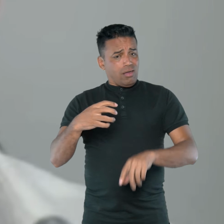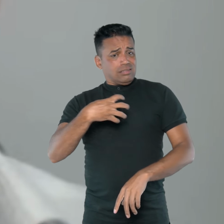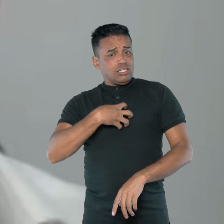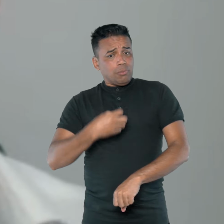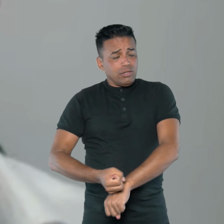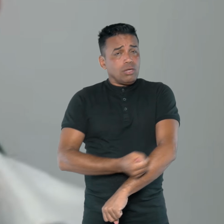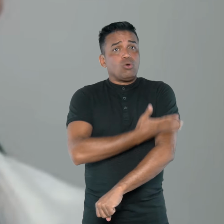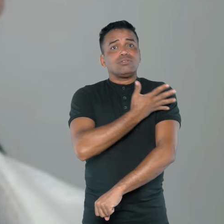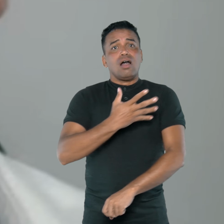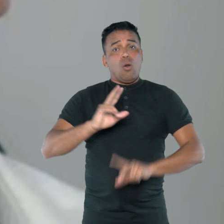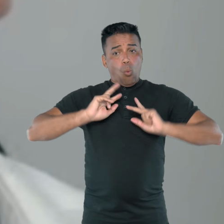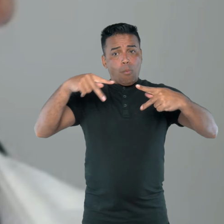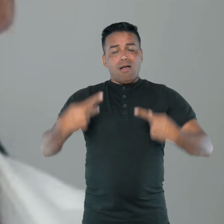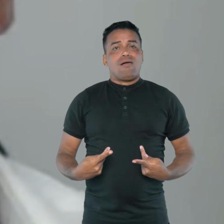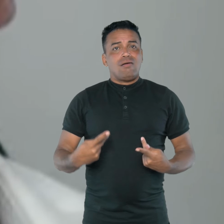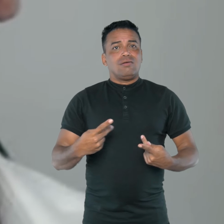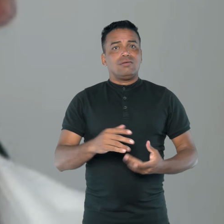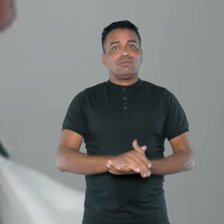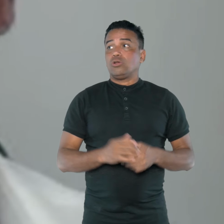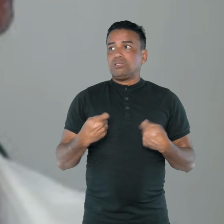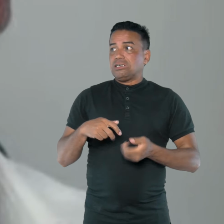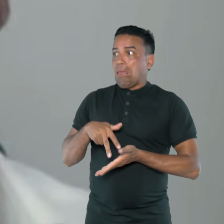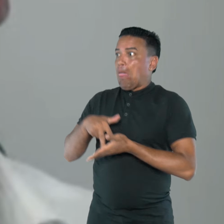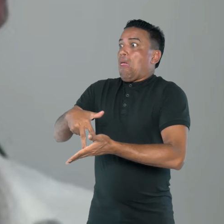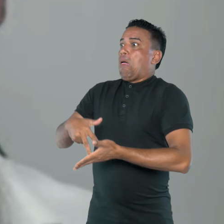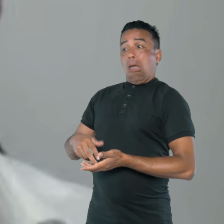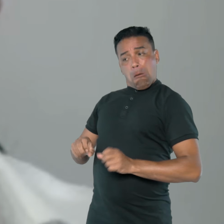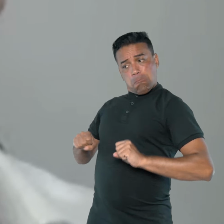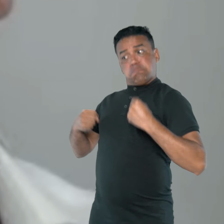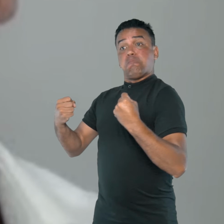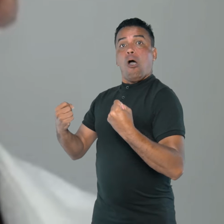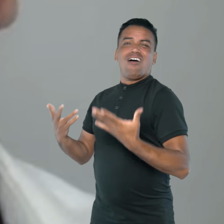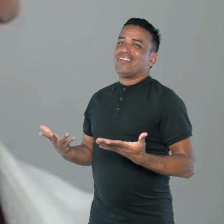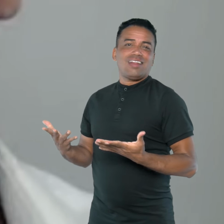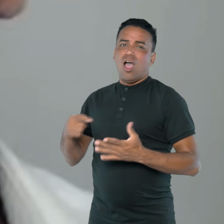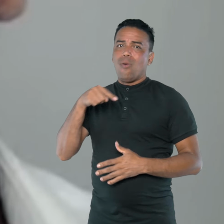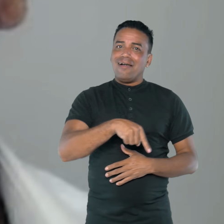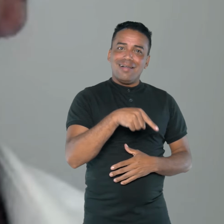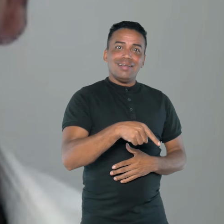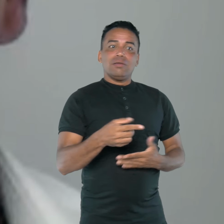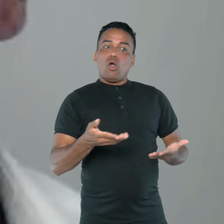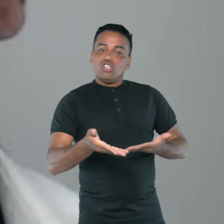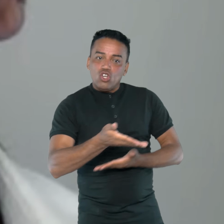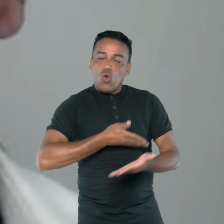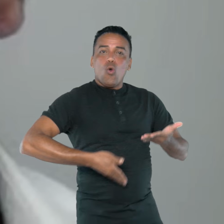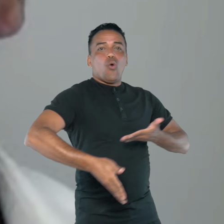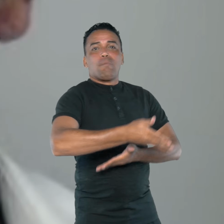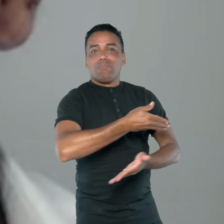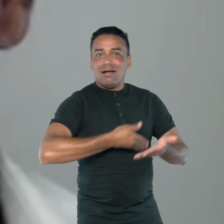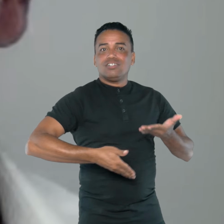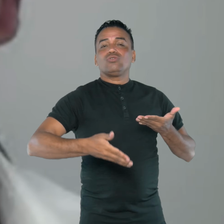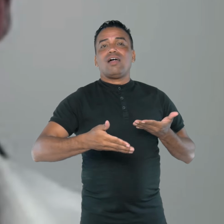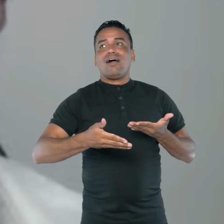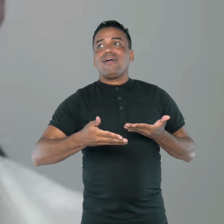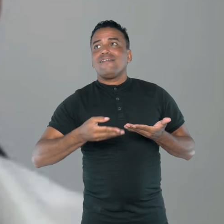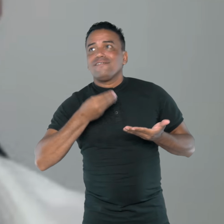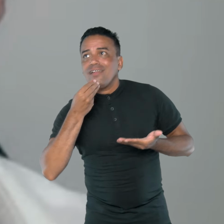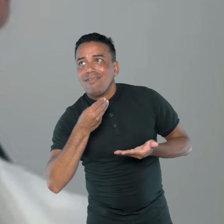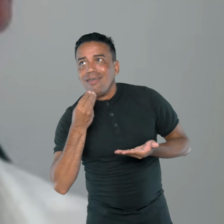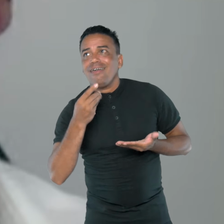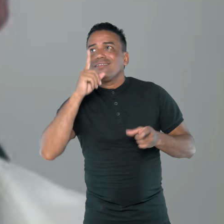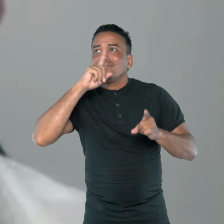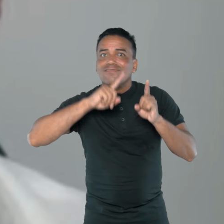a gente não precise se reafirmar, pelo contrário, onde a gente pode compartilhar aquilo que a gente tem de frágil, aquilo